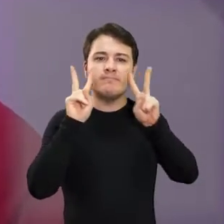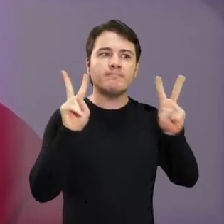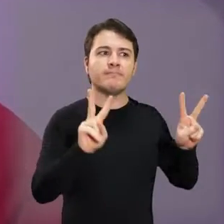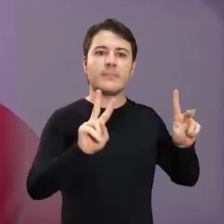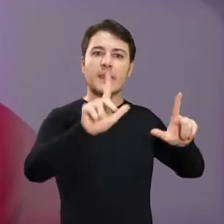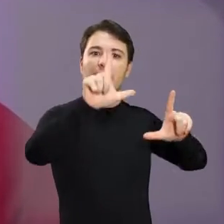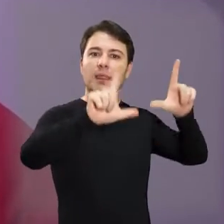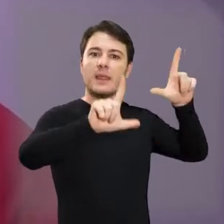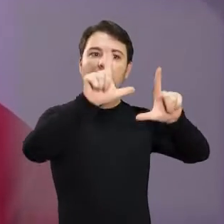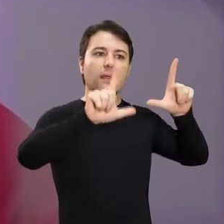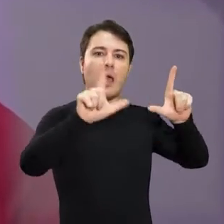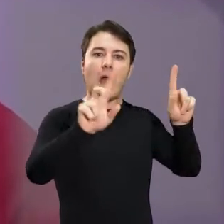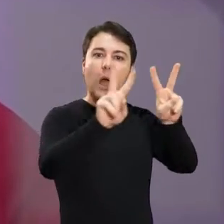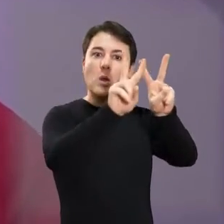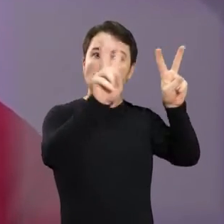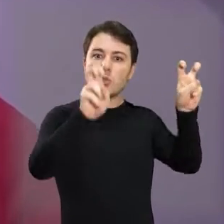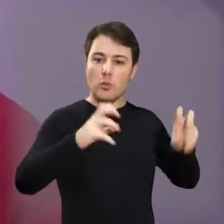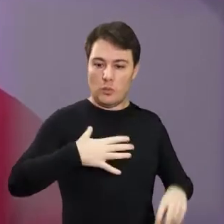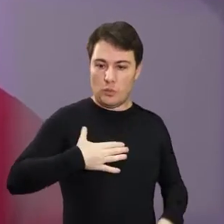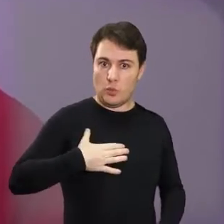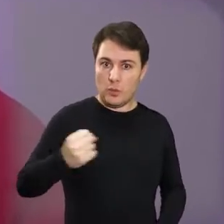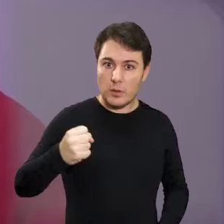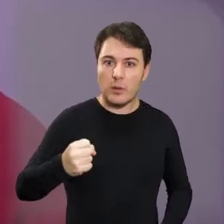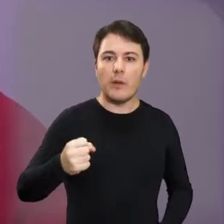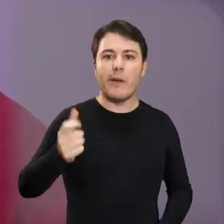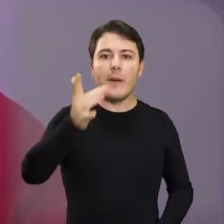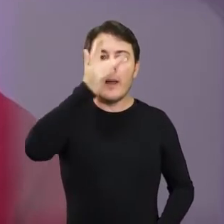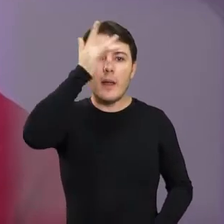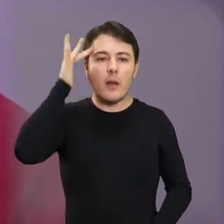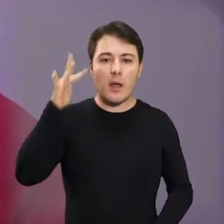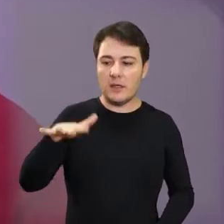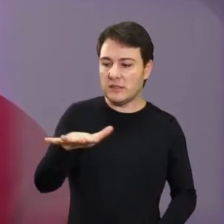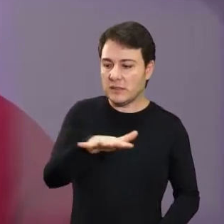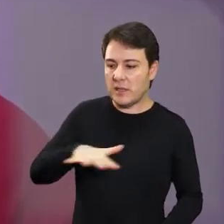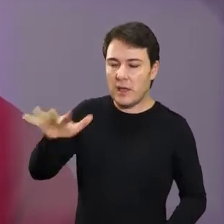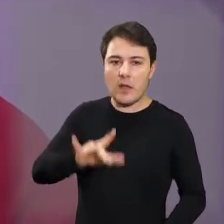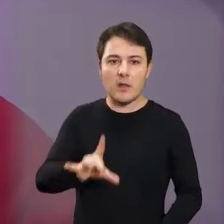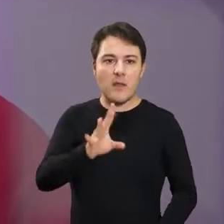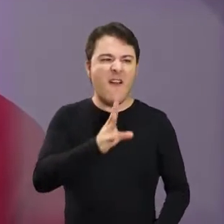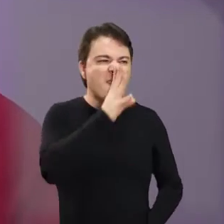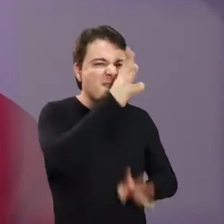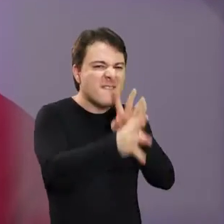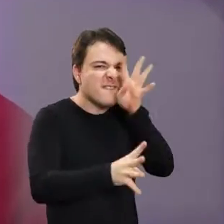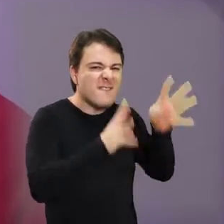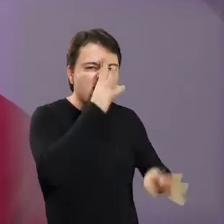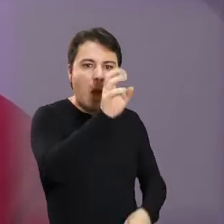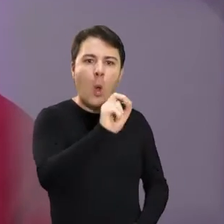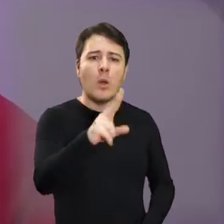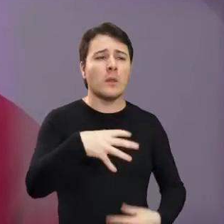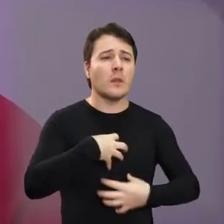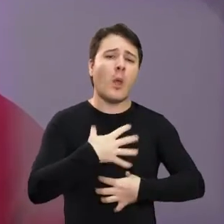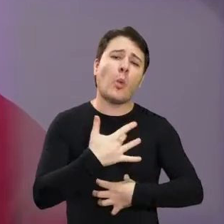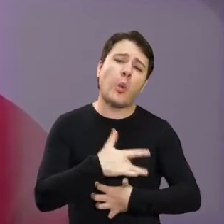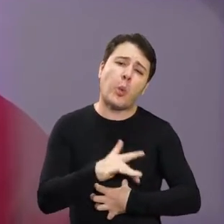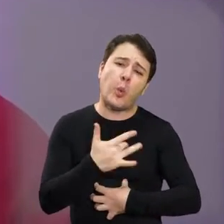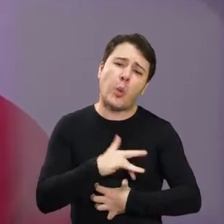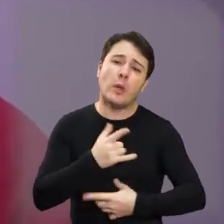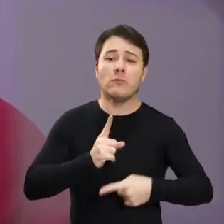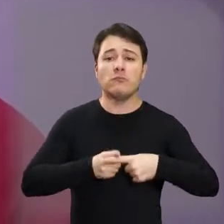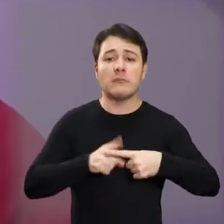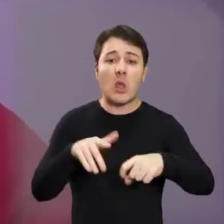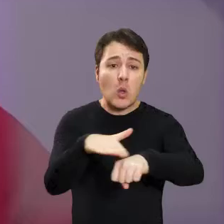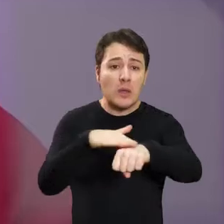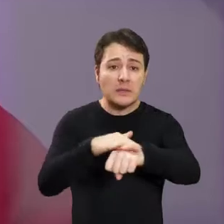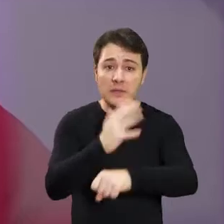surge, geralmente em alguma notícia tal, as pessoas acabam julgando ou ficam com dó. E isso ocorre porque não estão habituadas